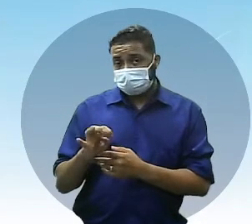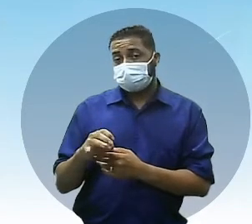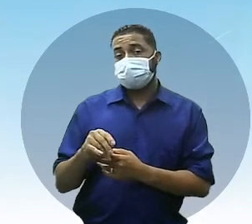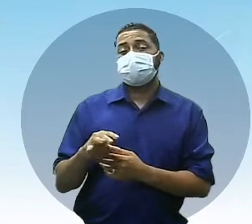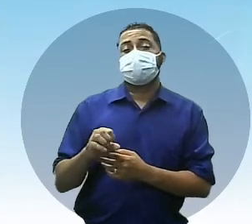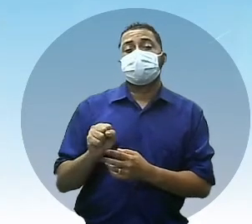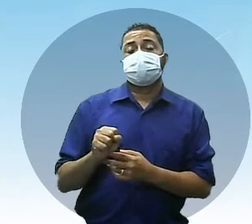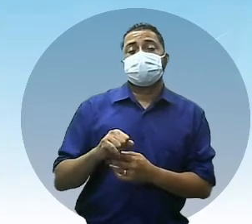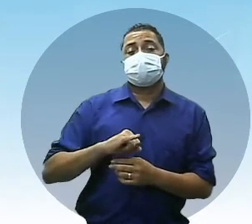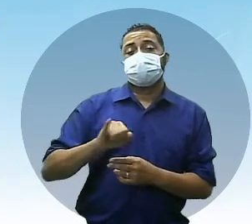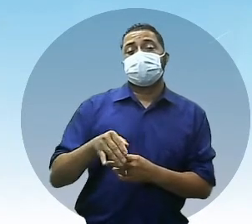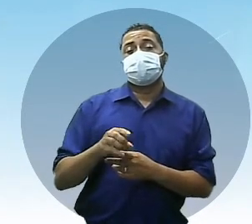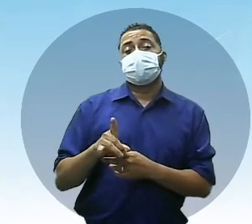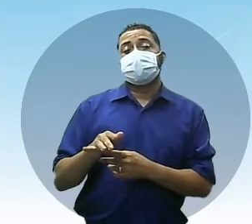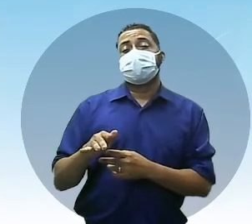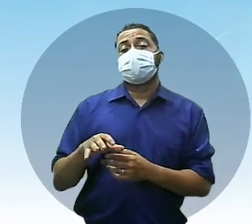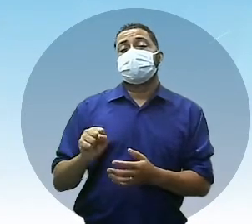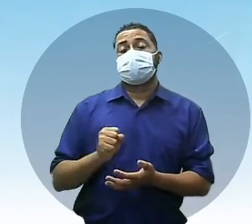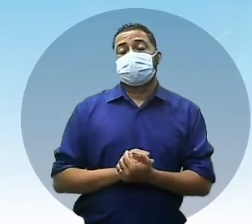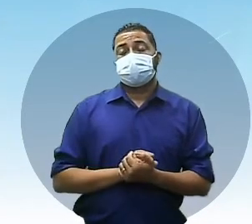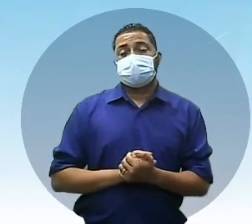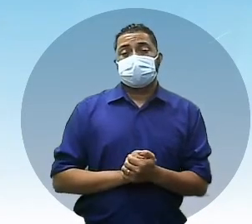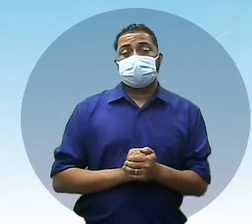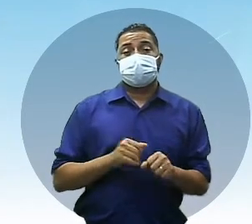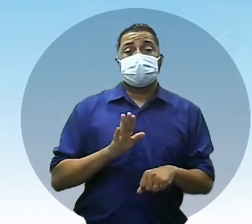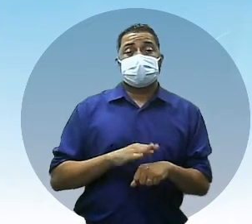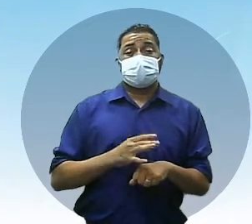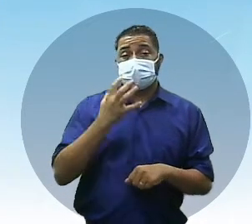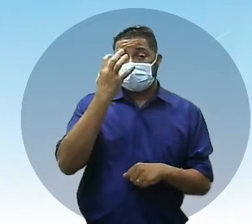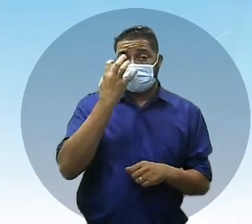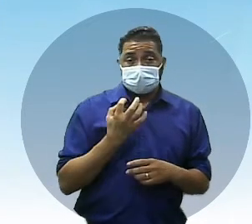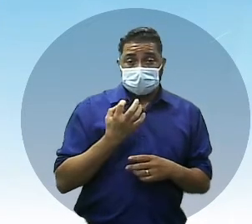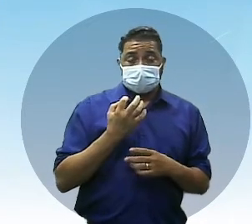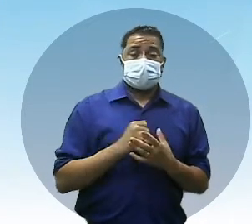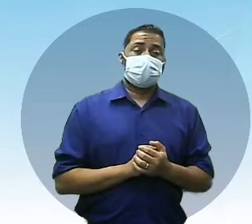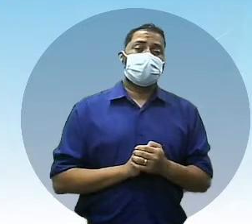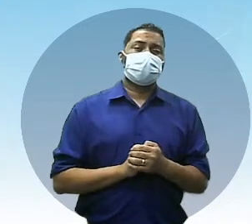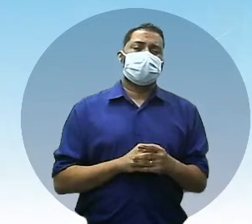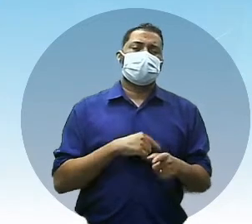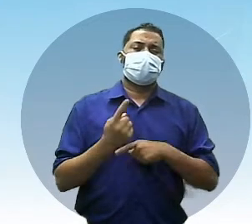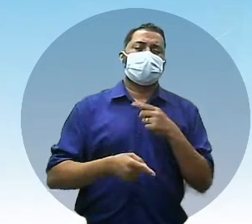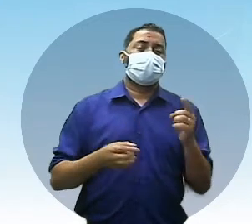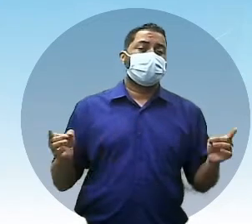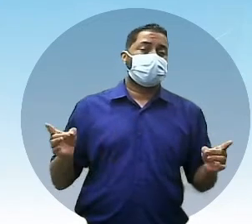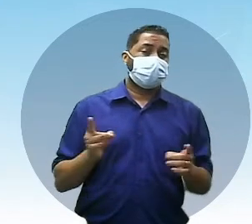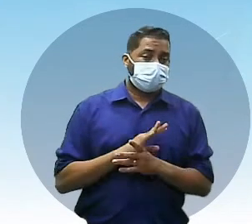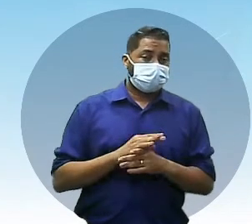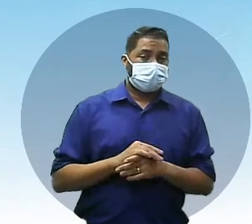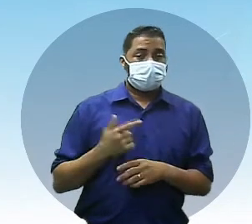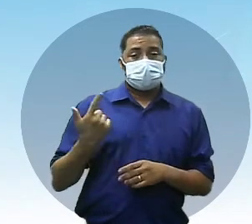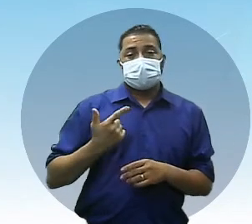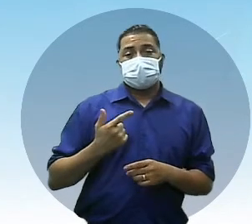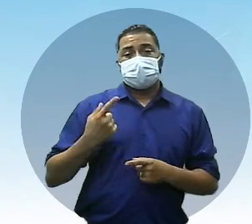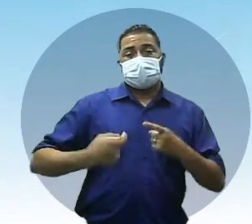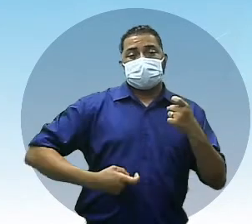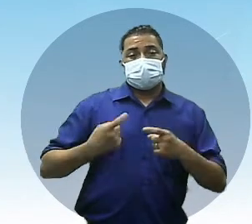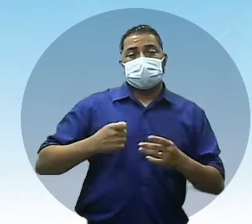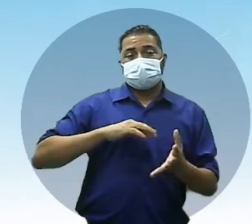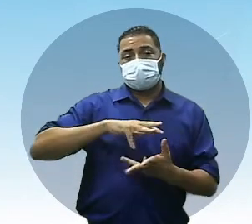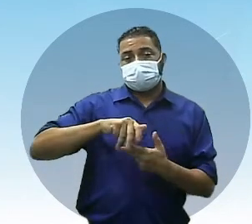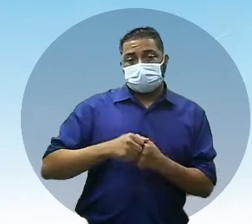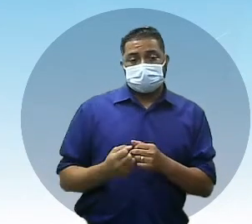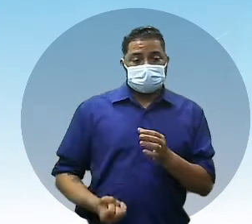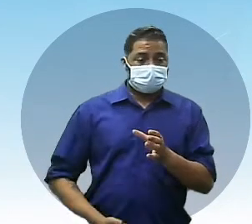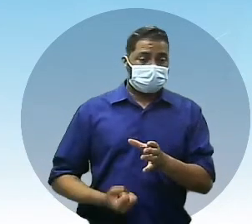judeus. Uma questão que ficou ainda mais séria após o fim da Segunda Guerra Mundial, em especial com a